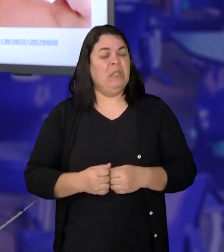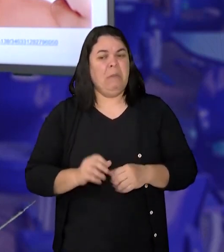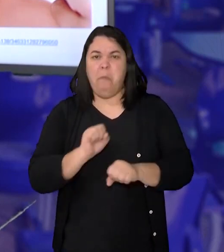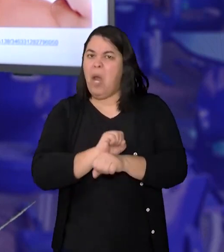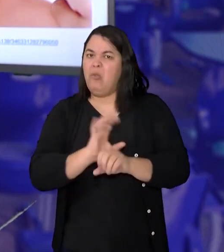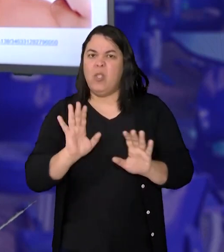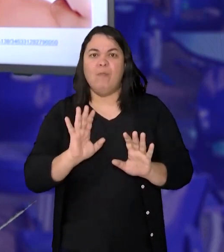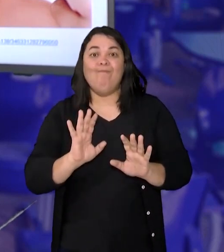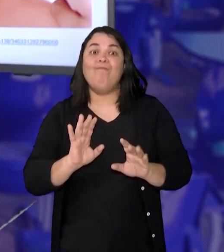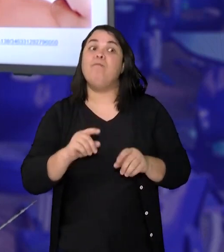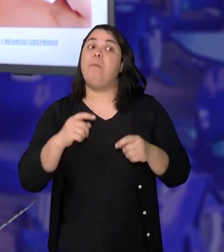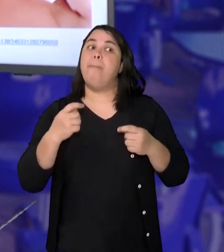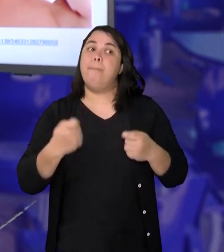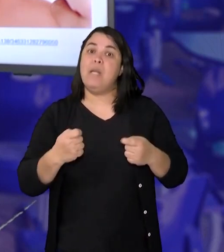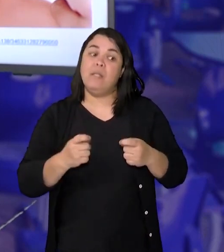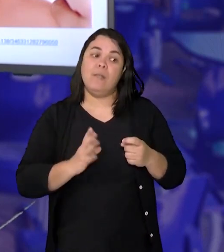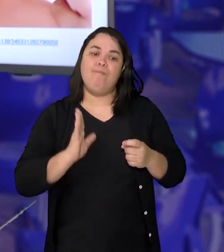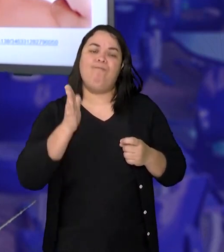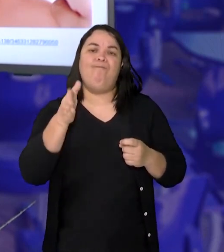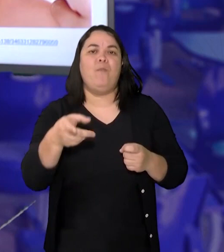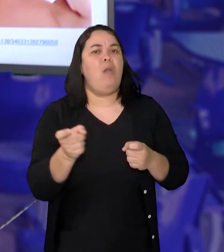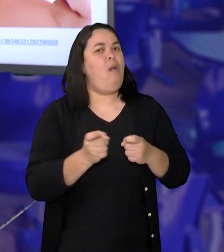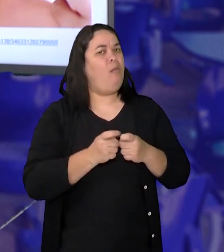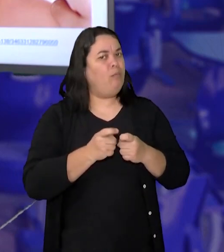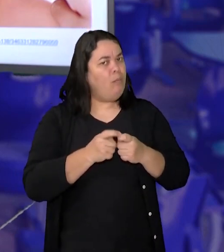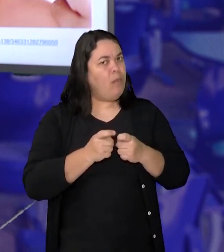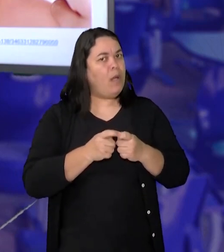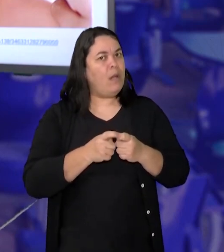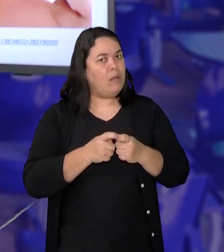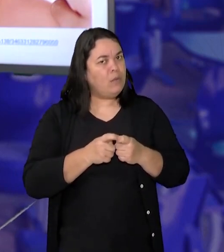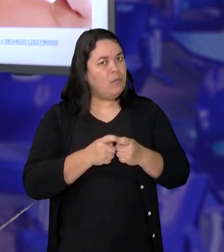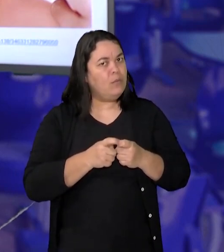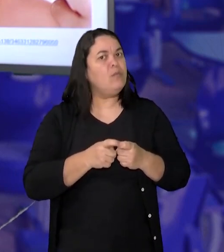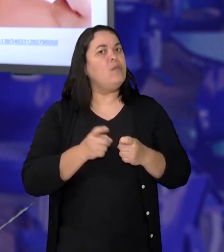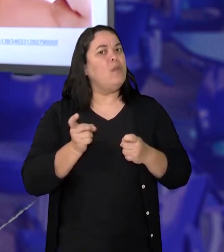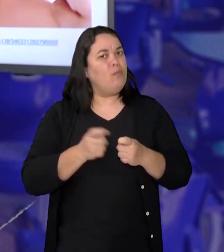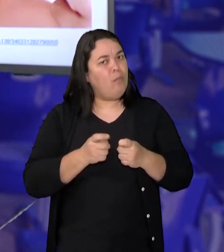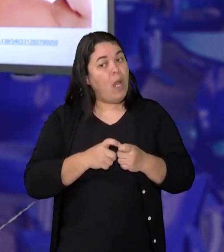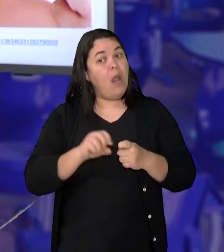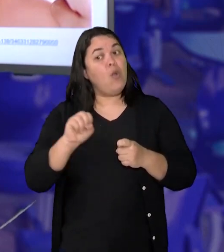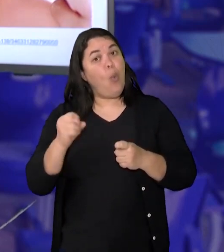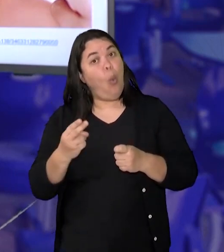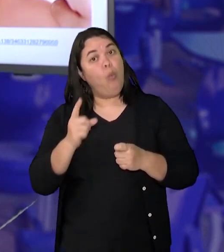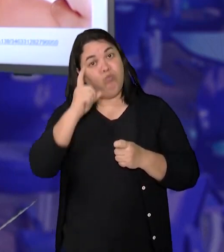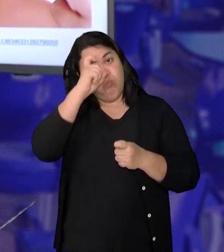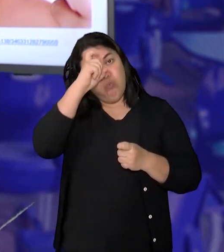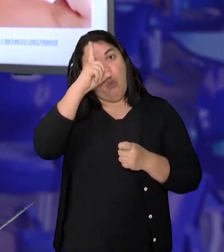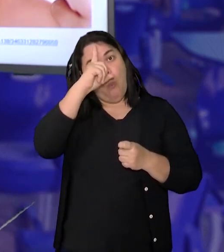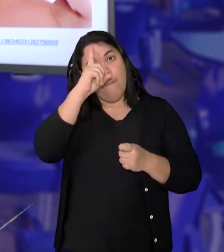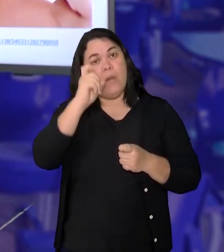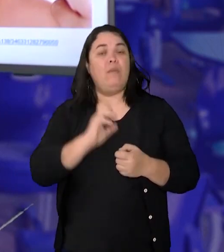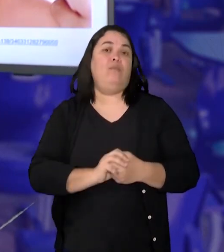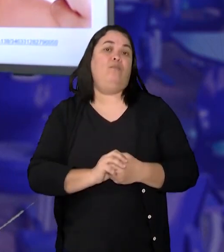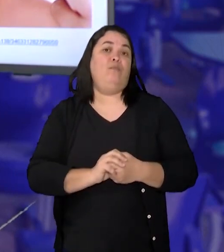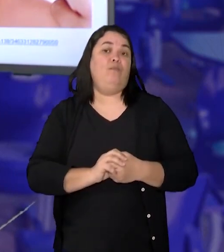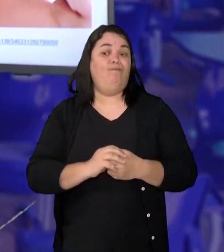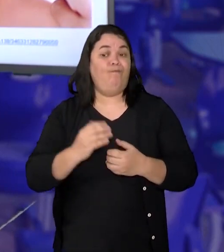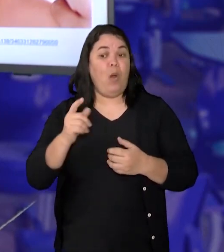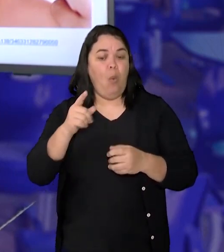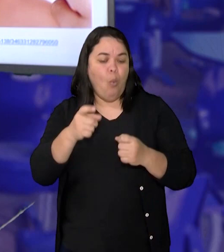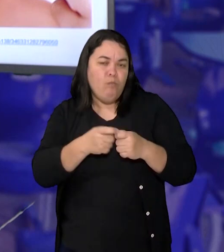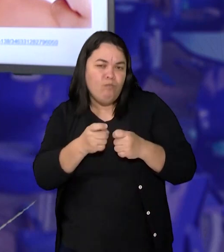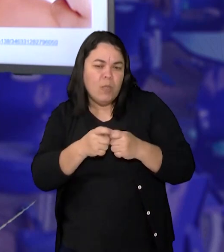o mais indicado é a gente ir num PSF ou a gente ir num USF ou no hospital para a gente poder realmente